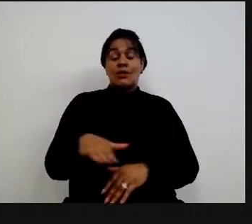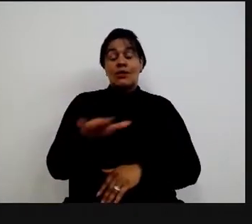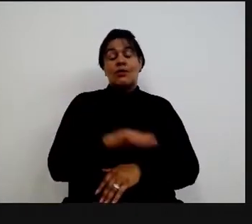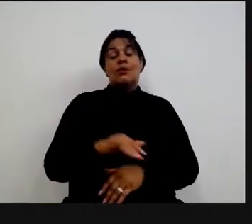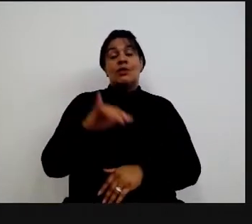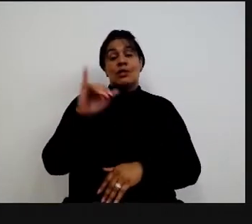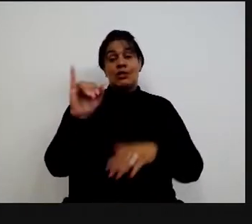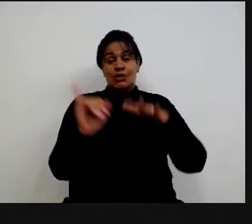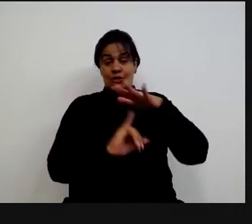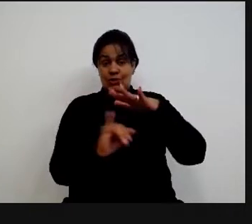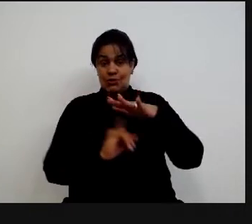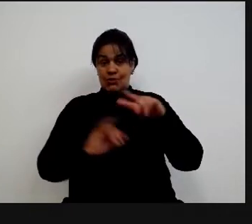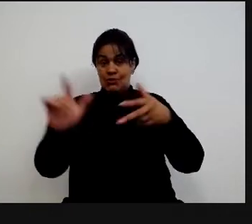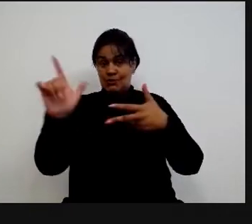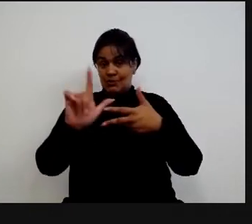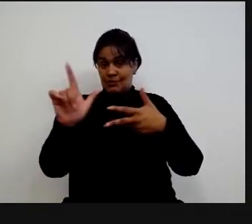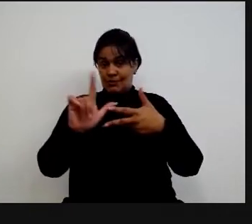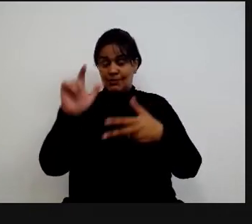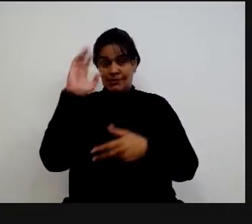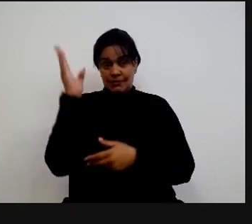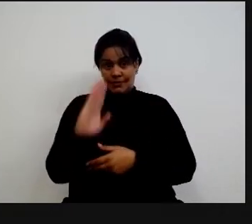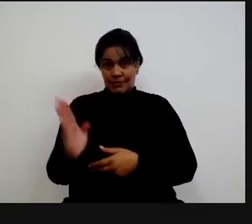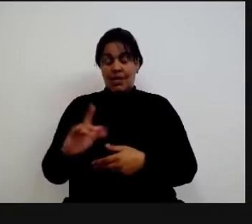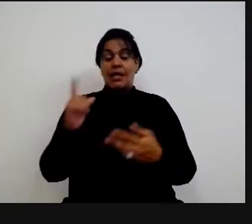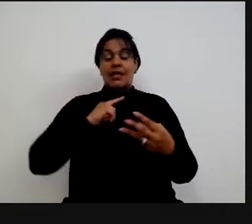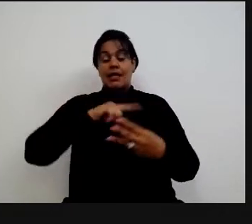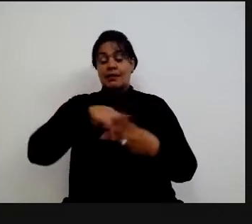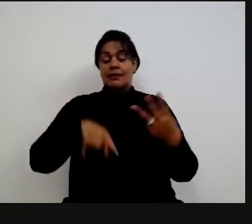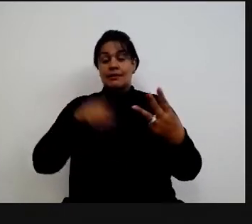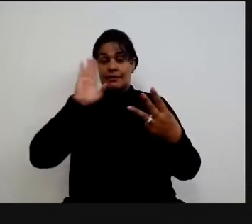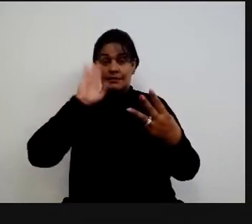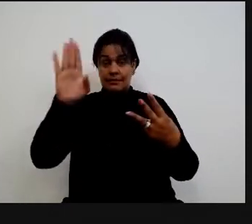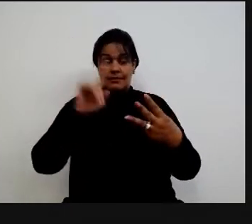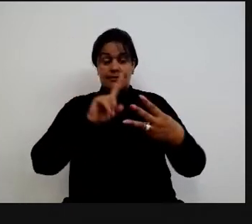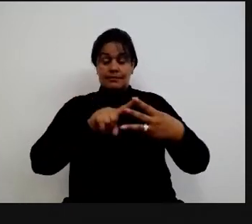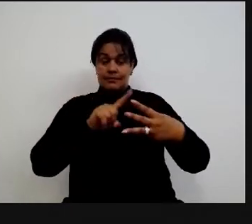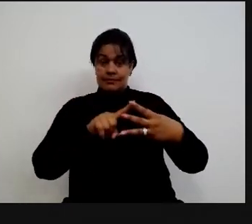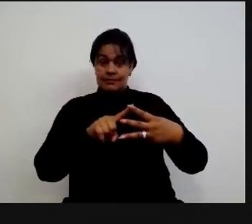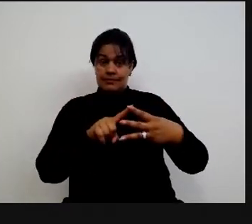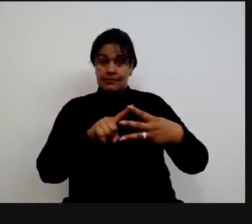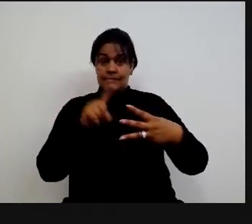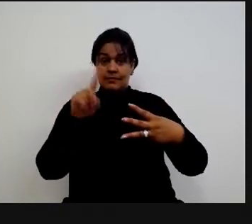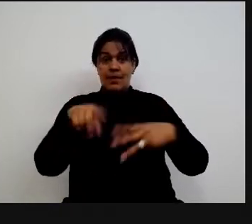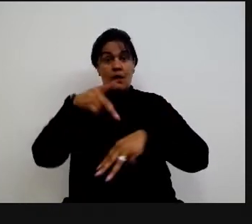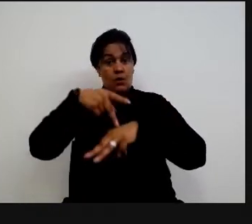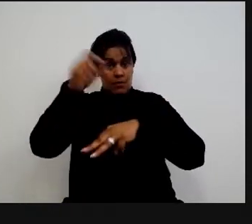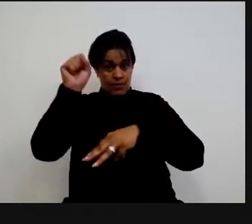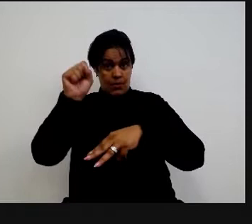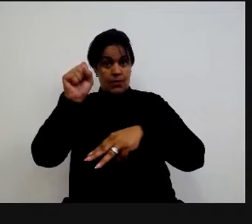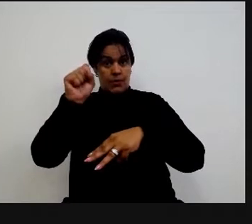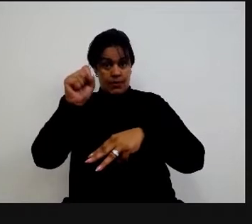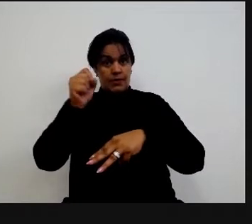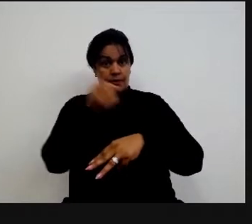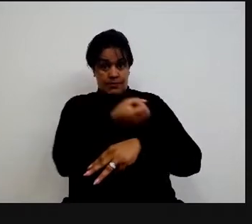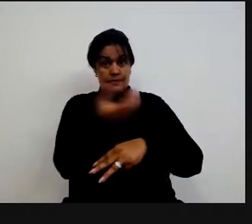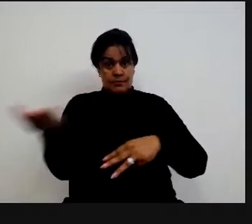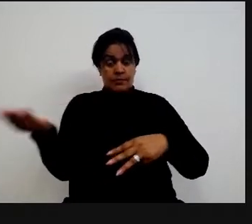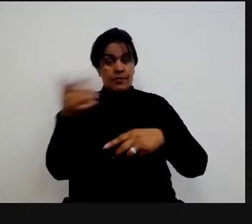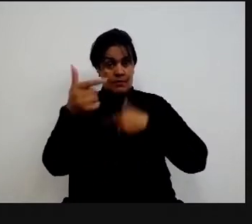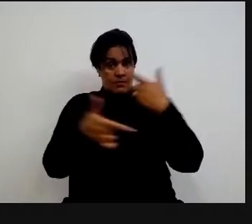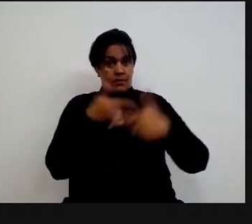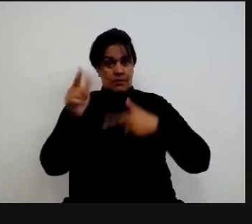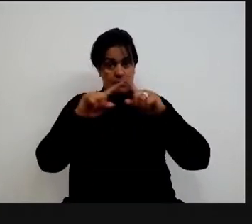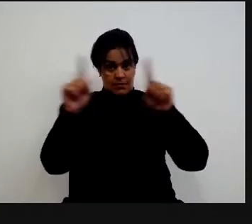sempre foca em 3 frentes muito importantes, que é a frente da pós-graduação oferecida aos